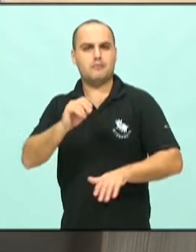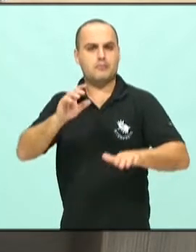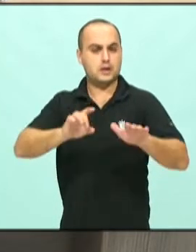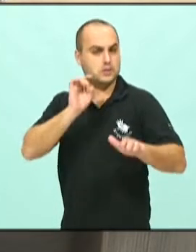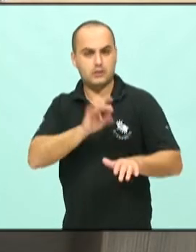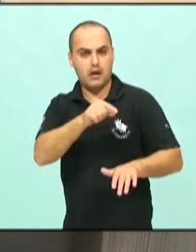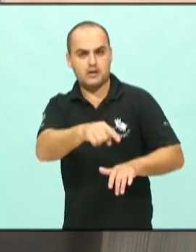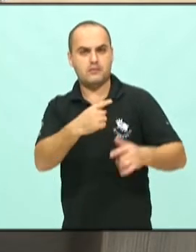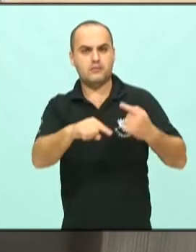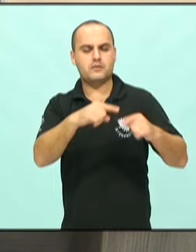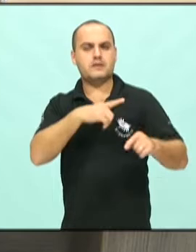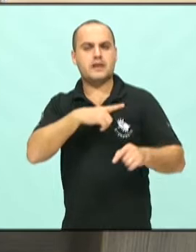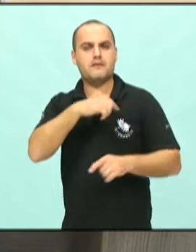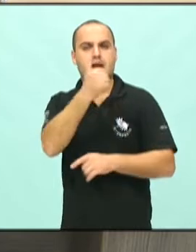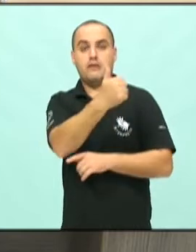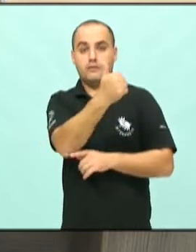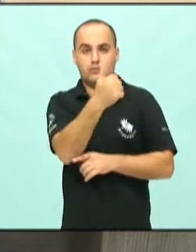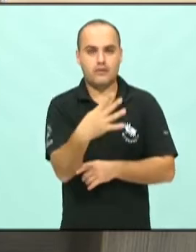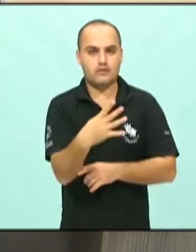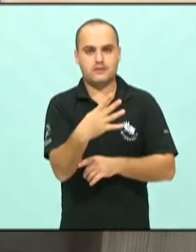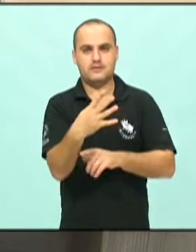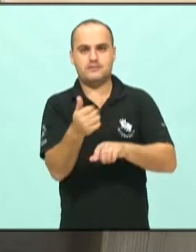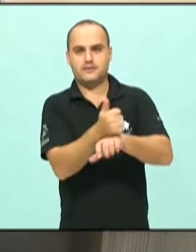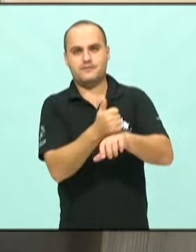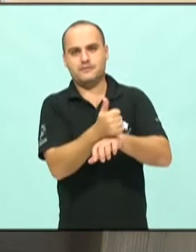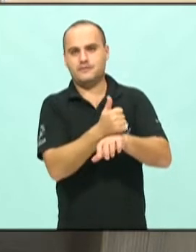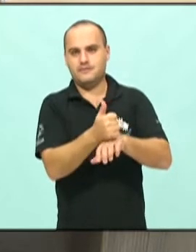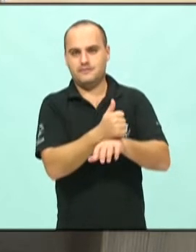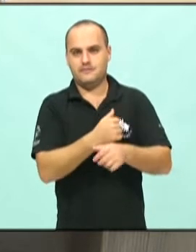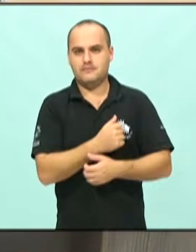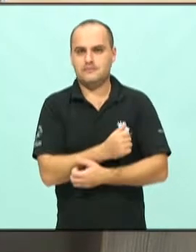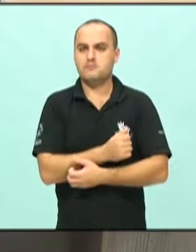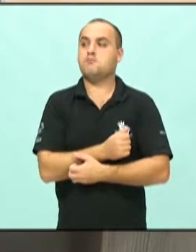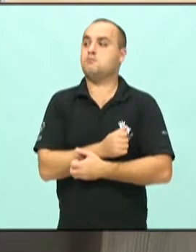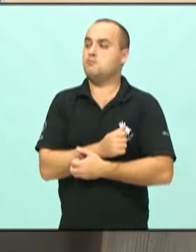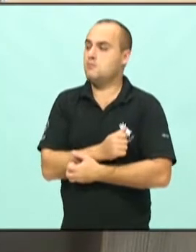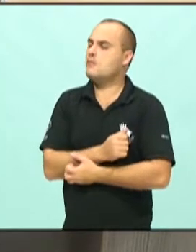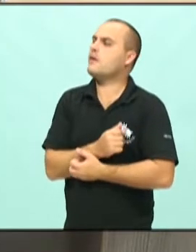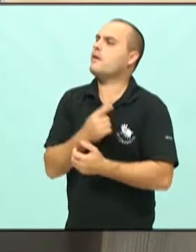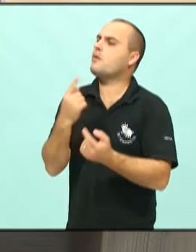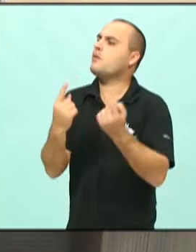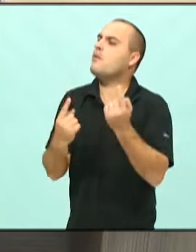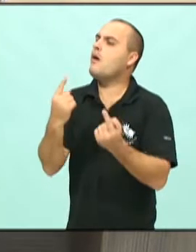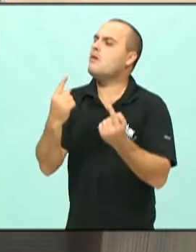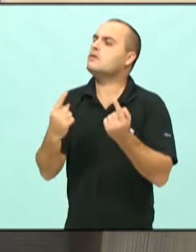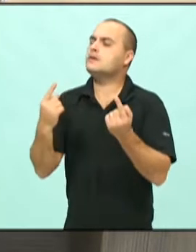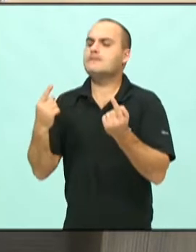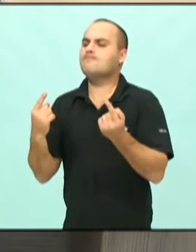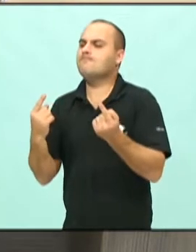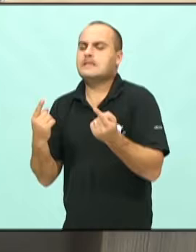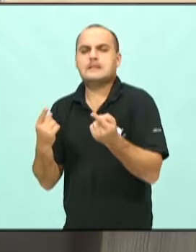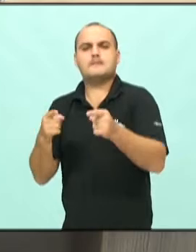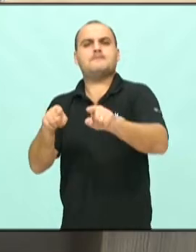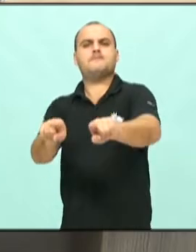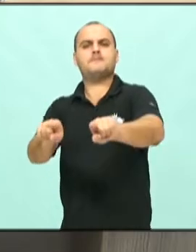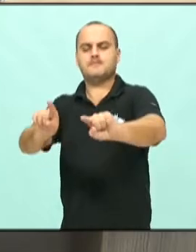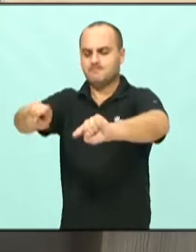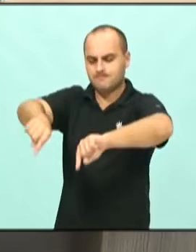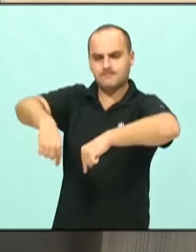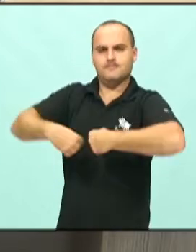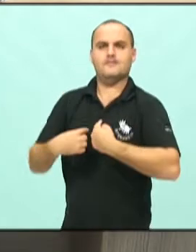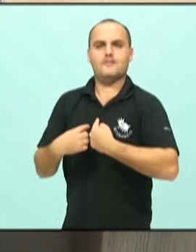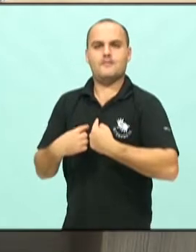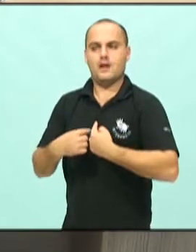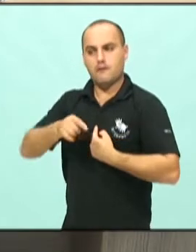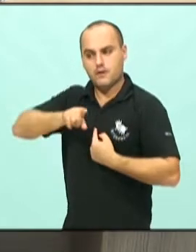14 músicos. Né? E qual o desafio, Paulette, para poder, já que você é um violonista e compõe